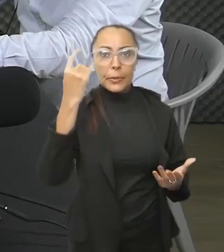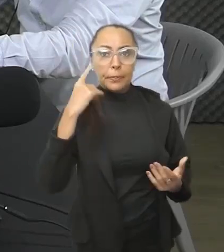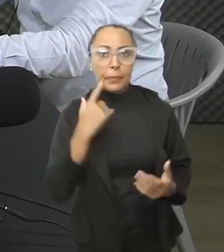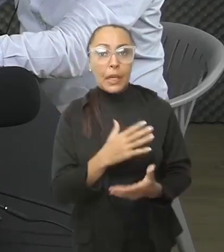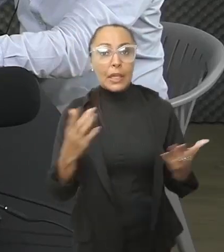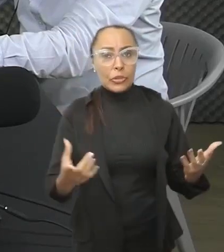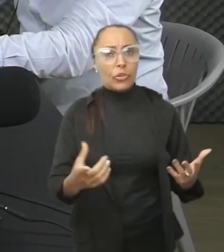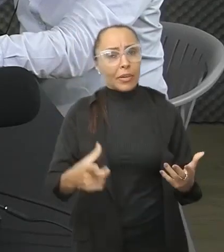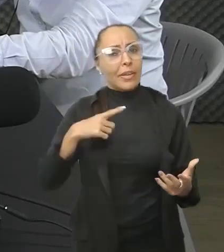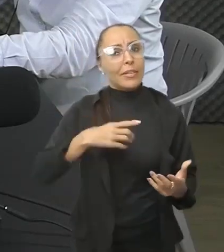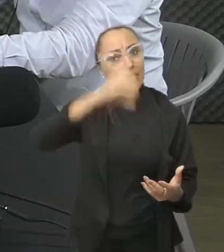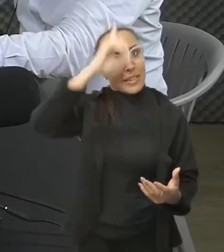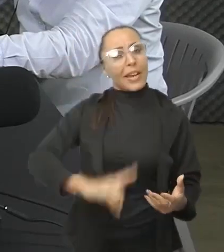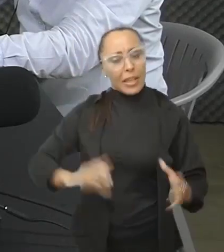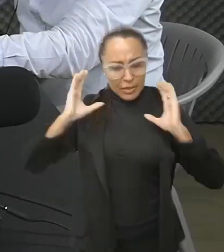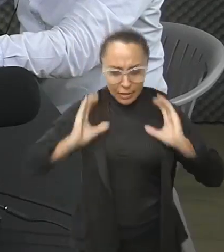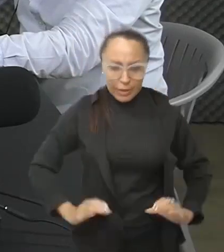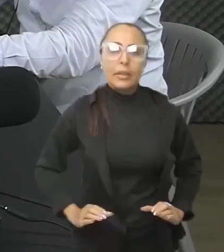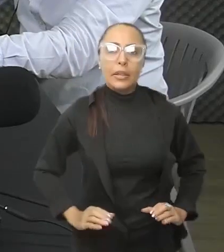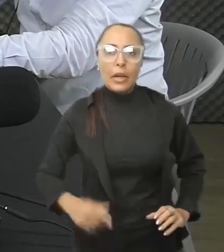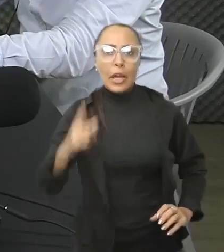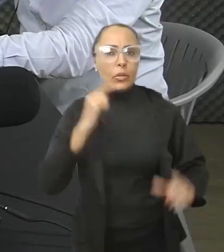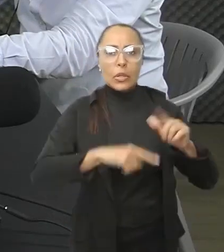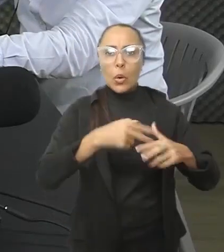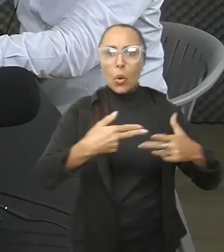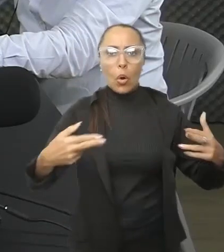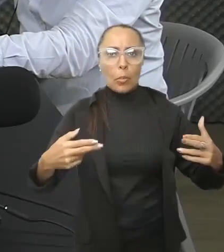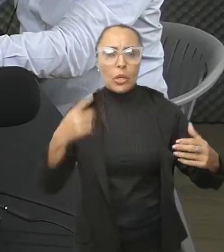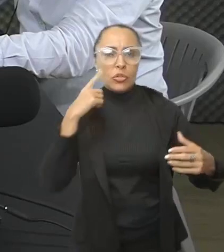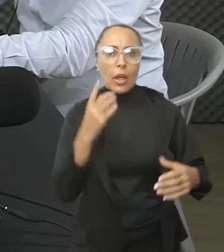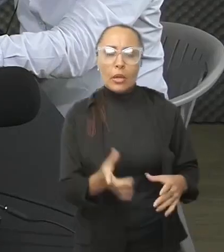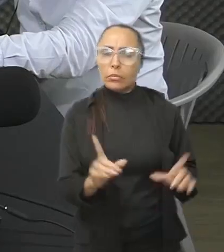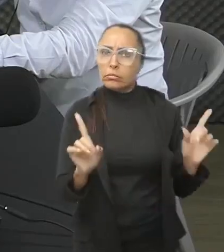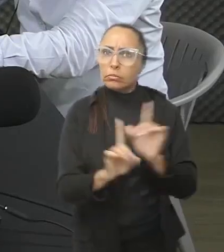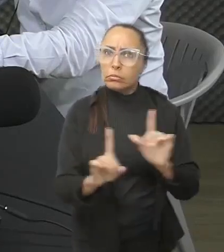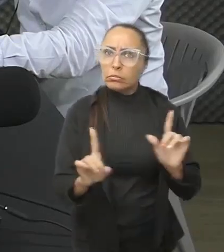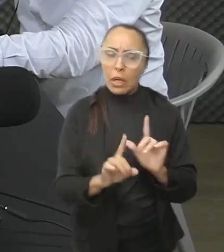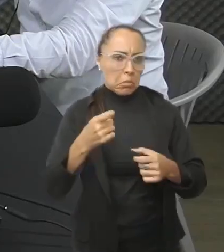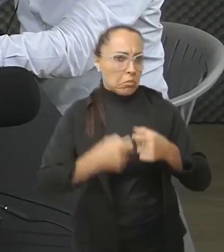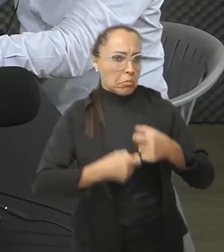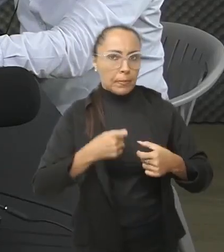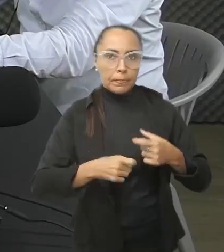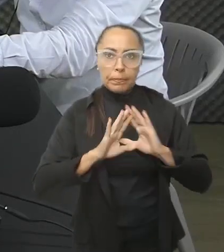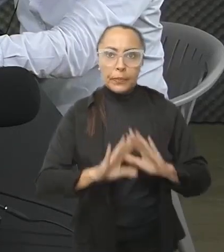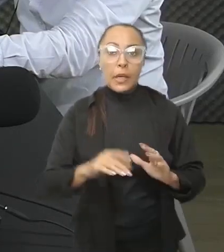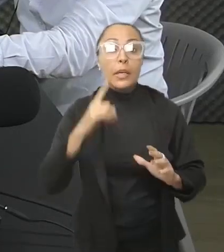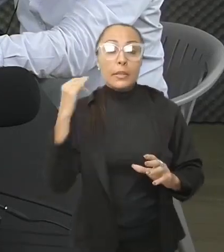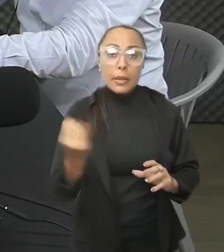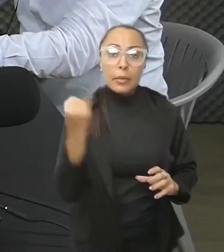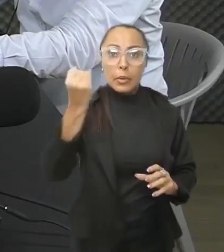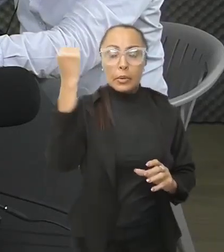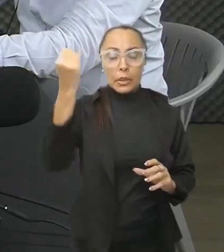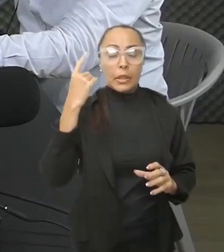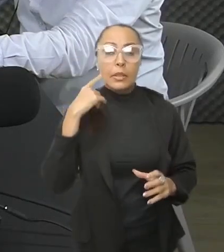direito e cidadania. Então, eles não são objetos do interesse sexual de ninguém. Isso é muito importante, né? Isso está